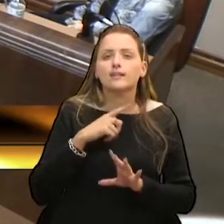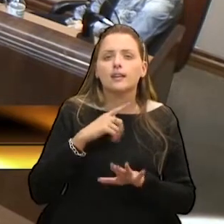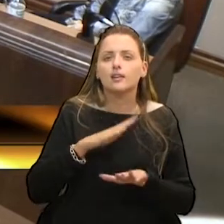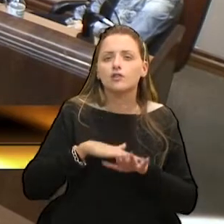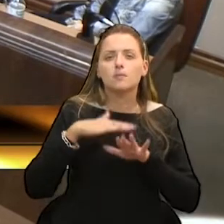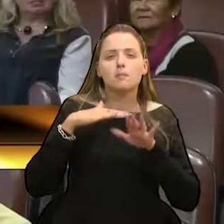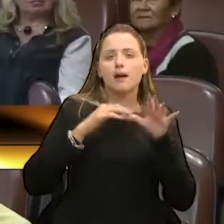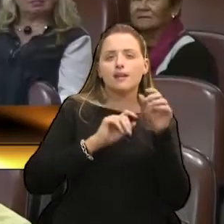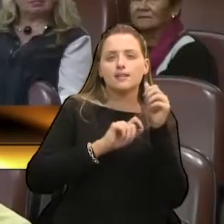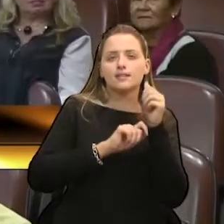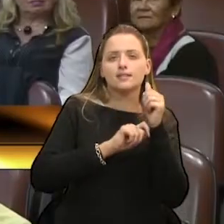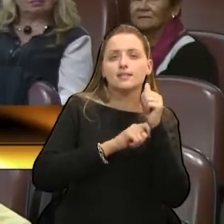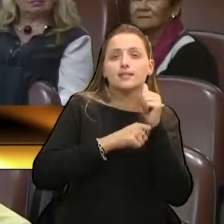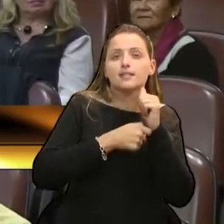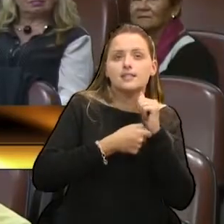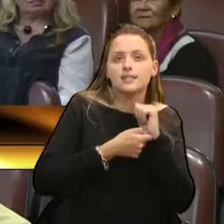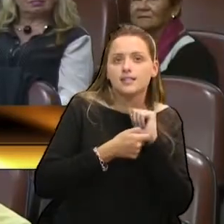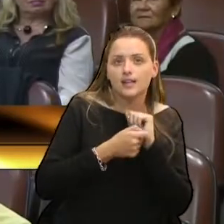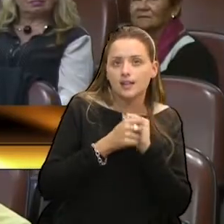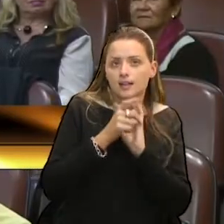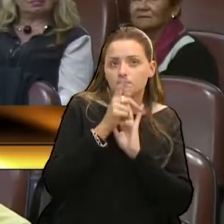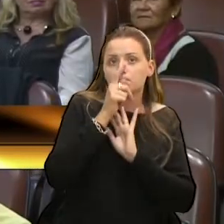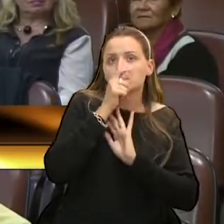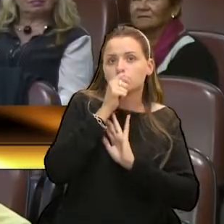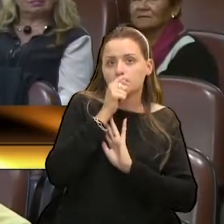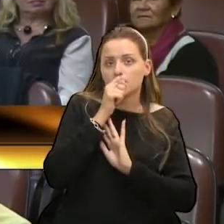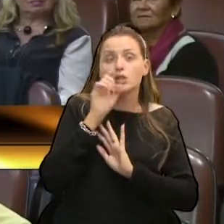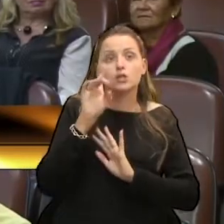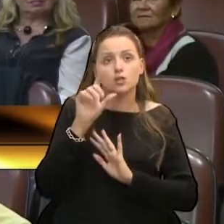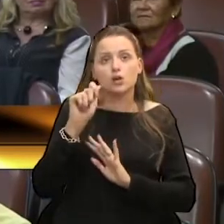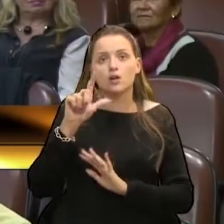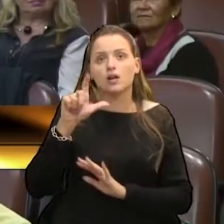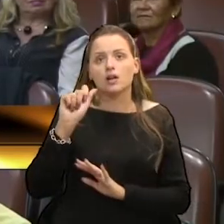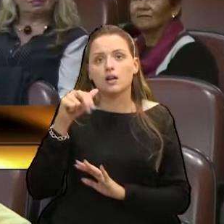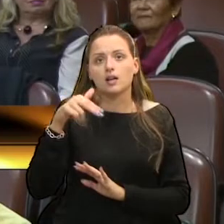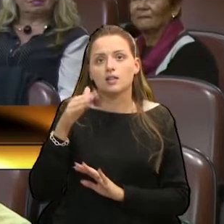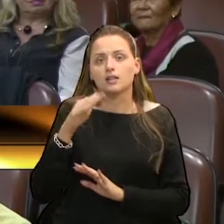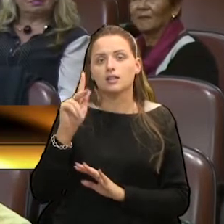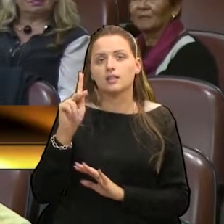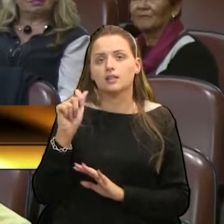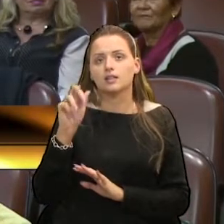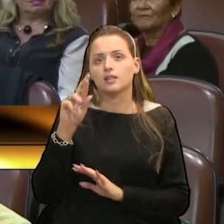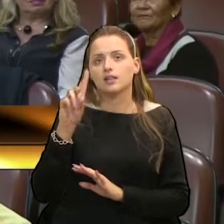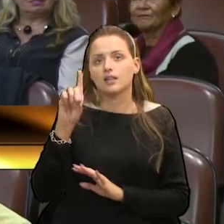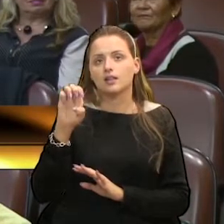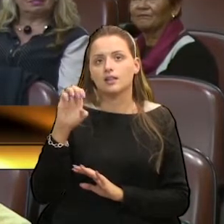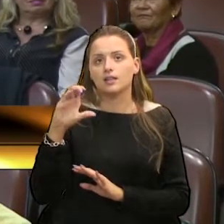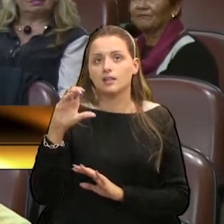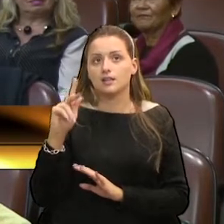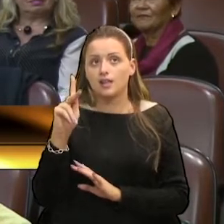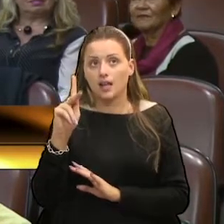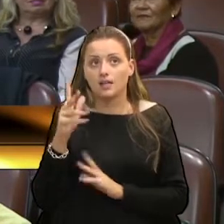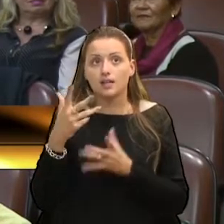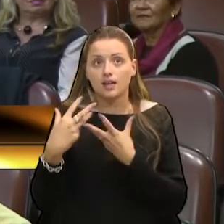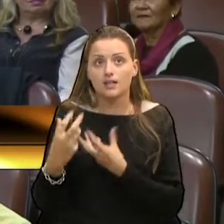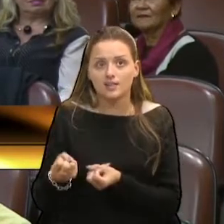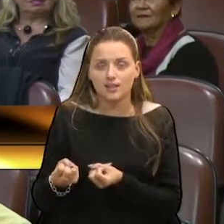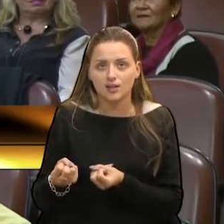segredos. Somente Allan Kardec teve essa coragem de, sendo